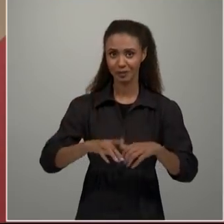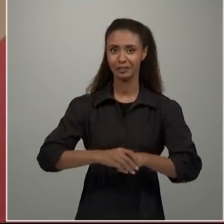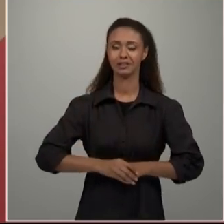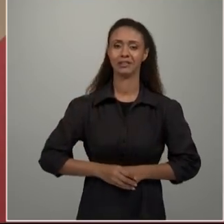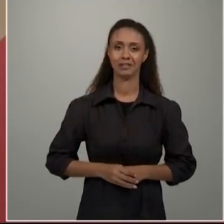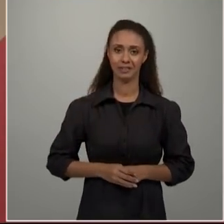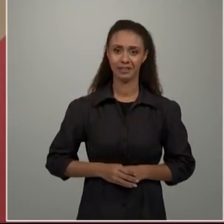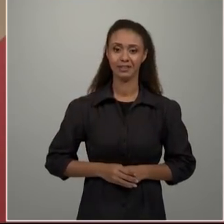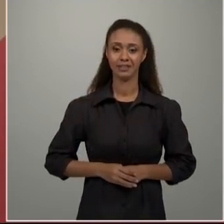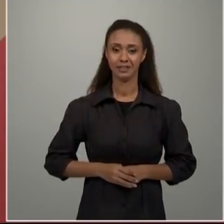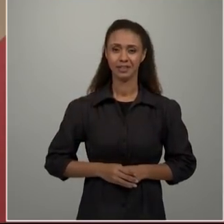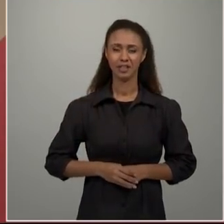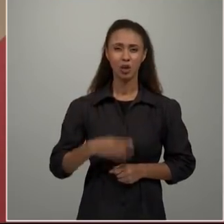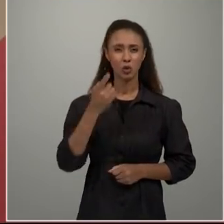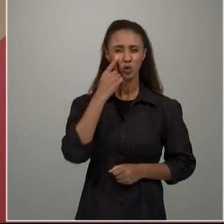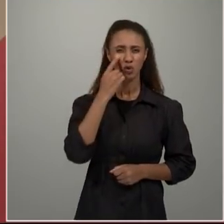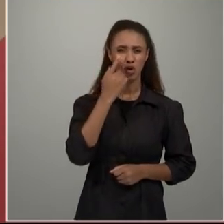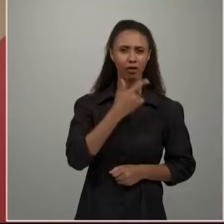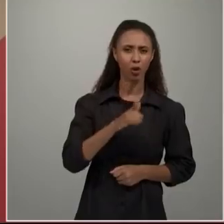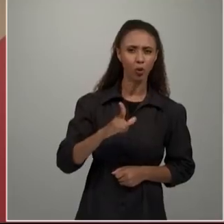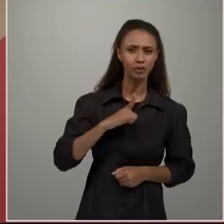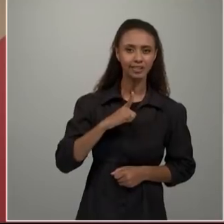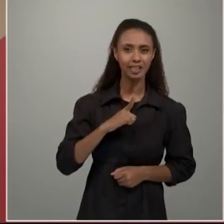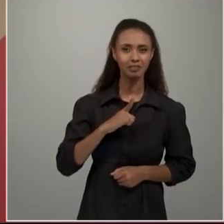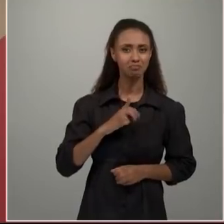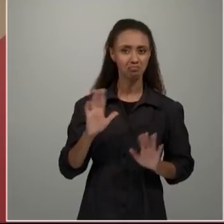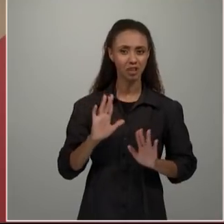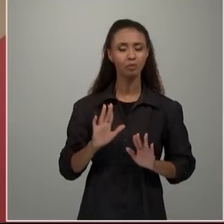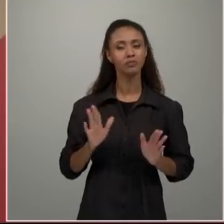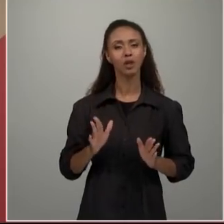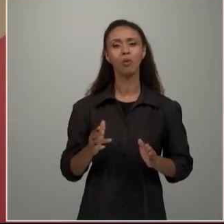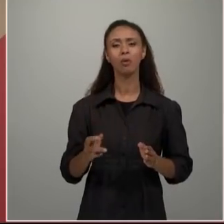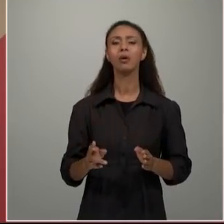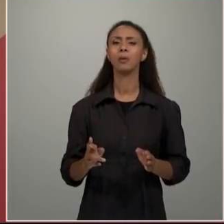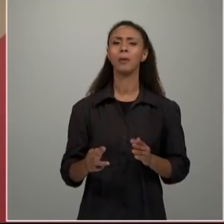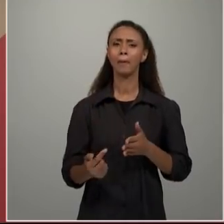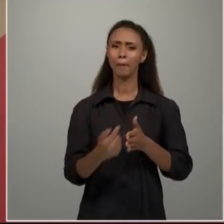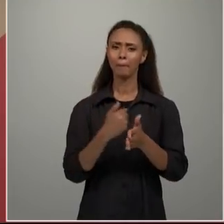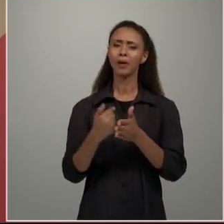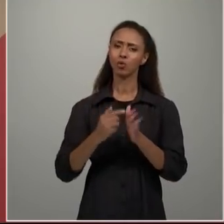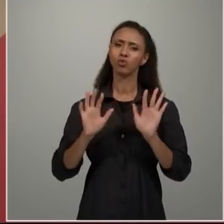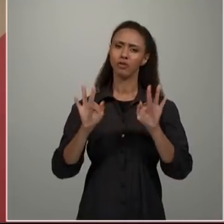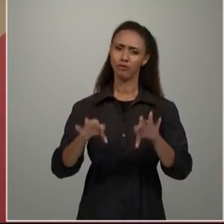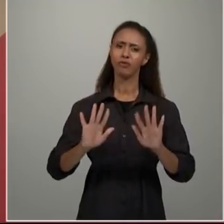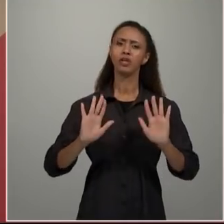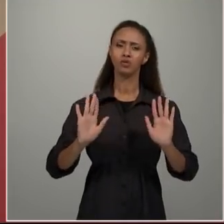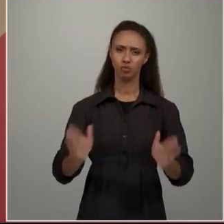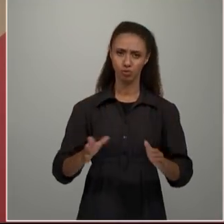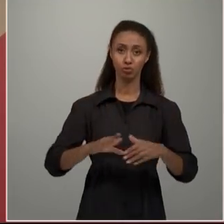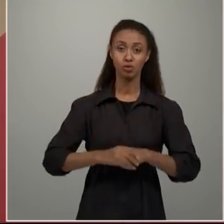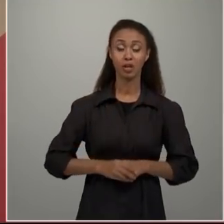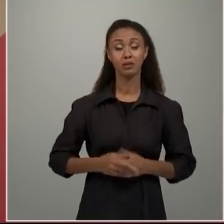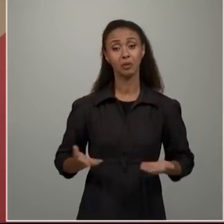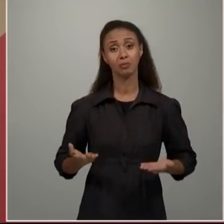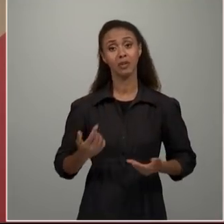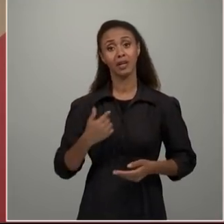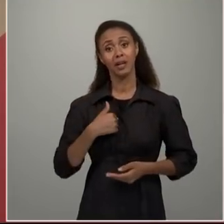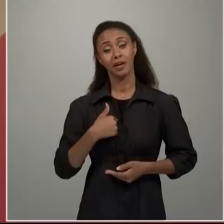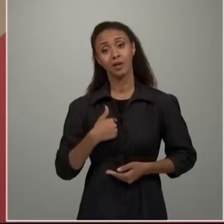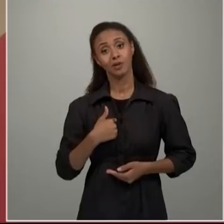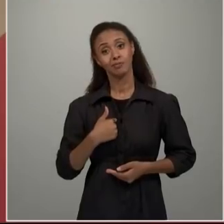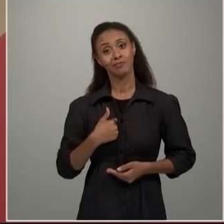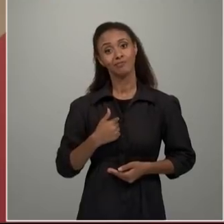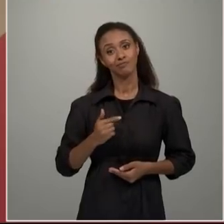coisa aqui além da da rebeca não a gente já encerrou com as perguntas então assim eu acho que pra me despedir de vocês é